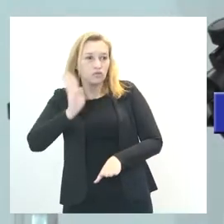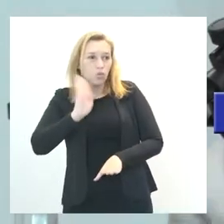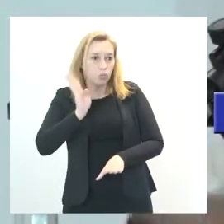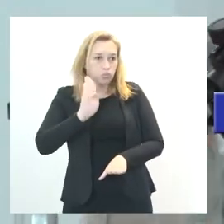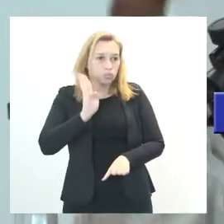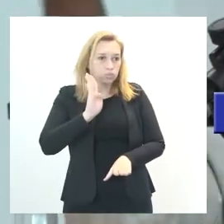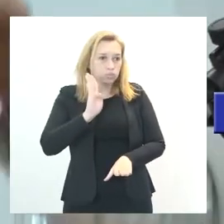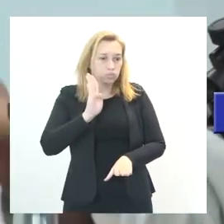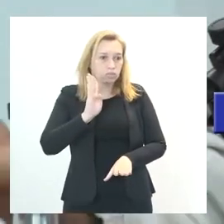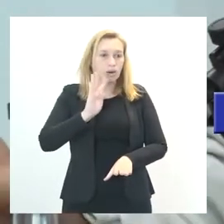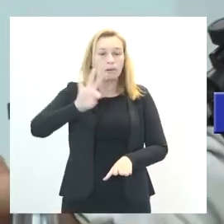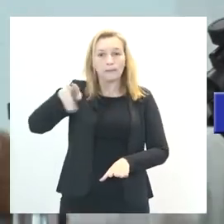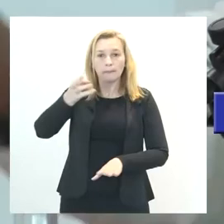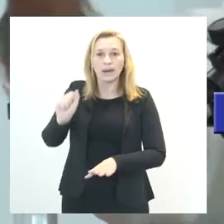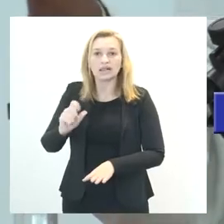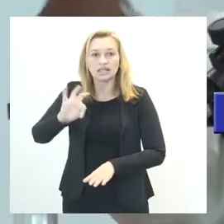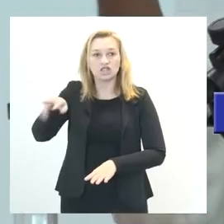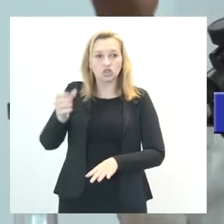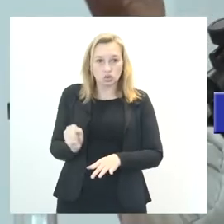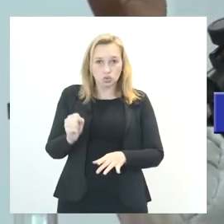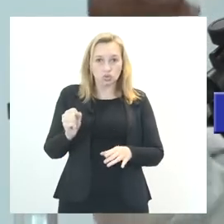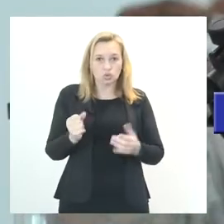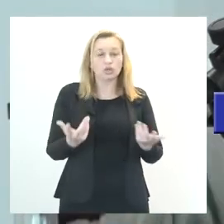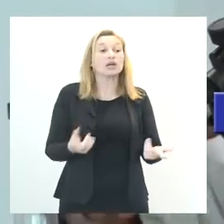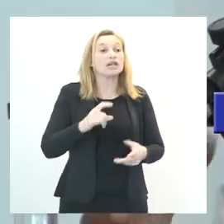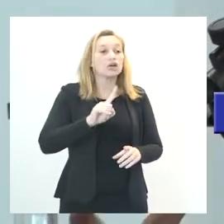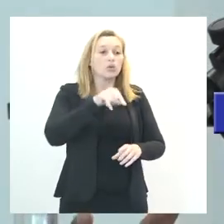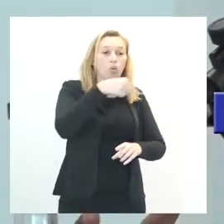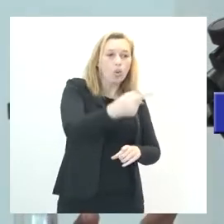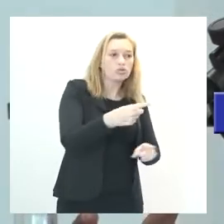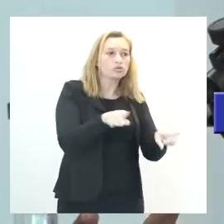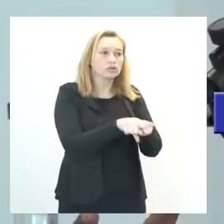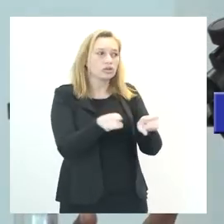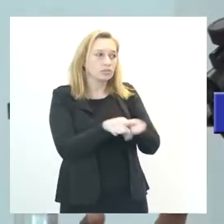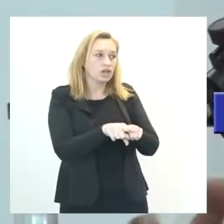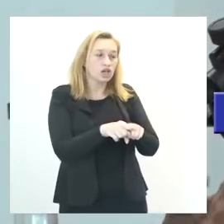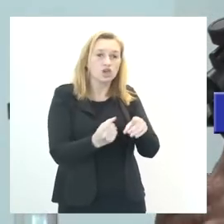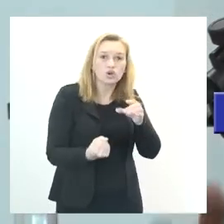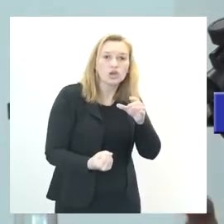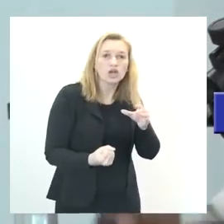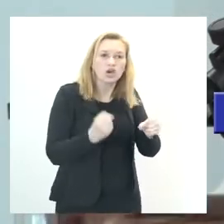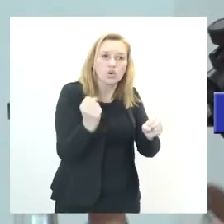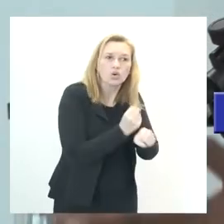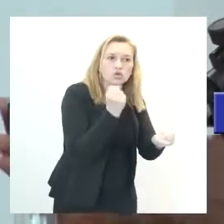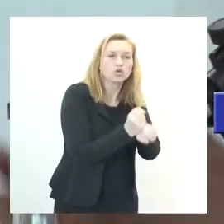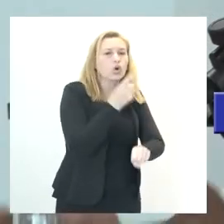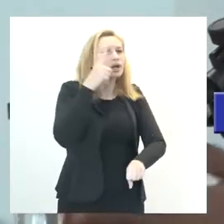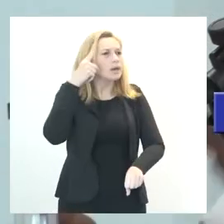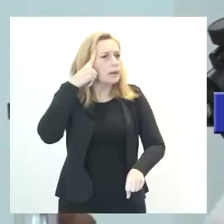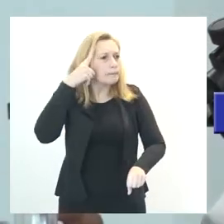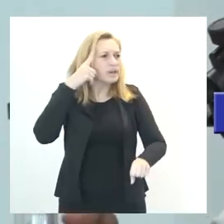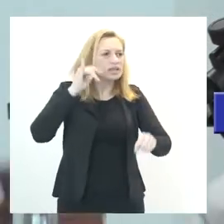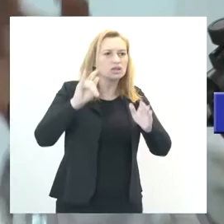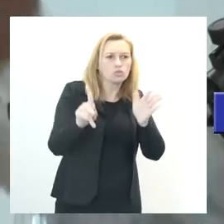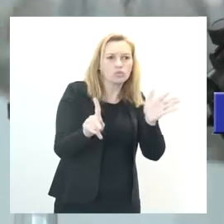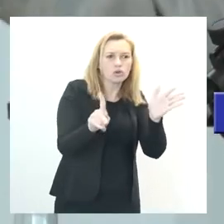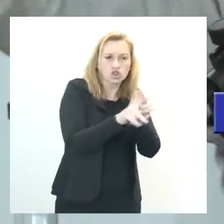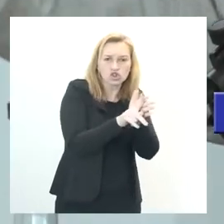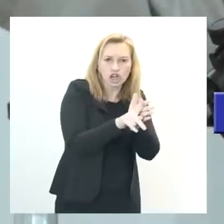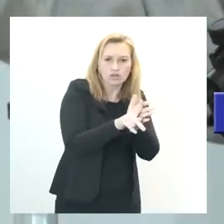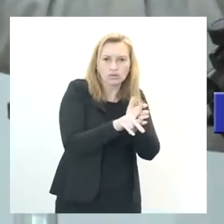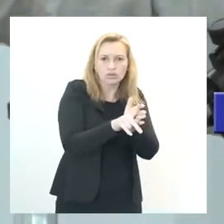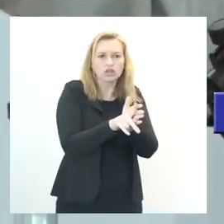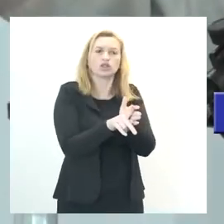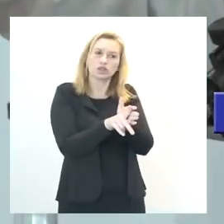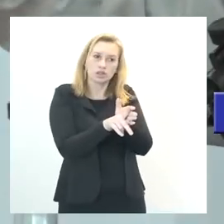então tem uma super inspiração para o outro lado o setor estatal que constrói que pensa e elabora projeto de metrô porque ainda é